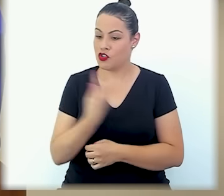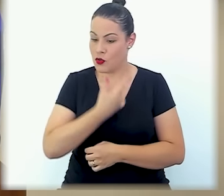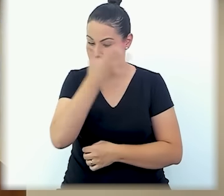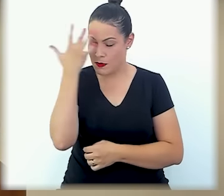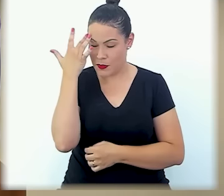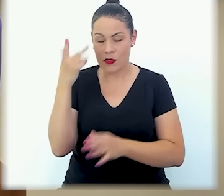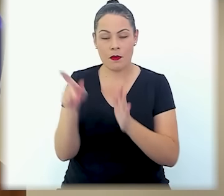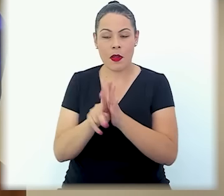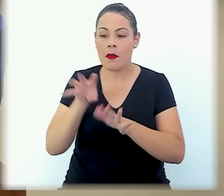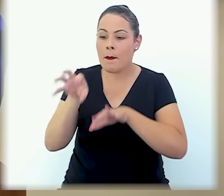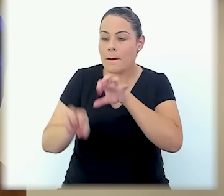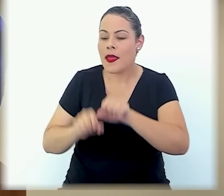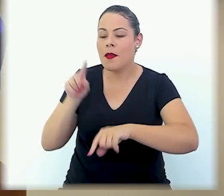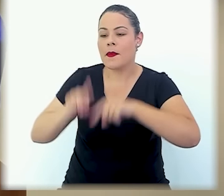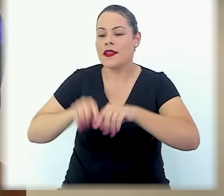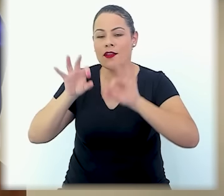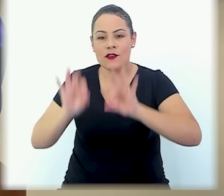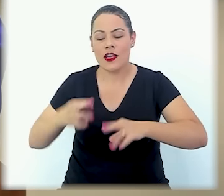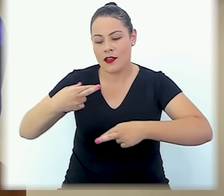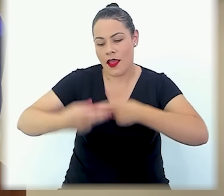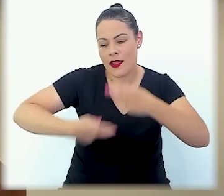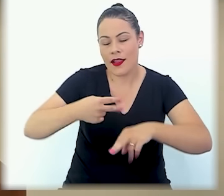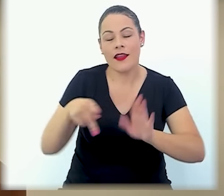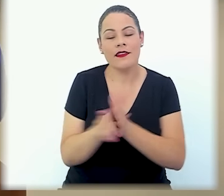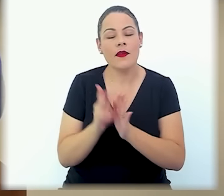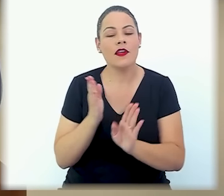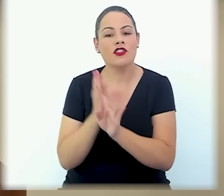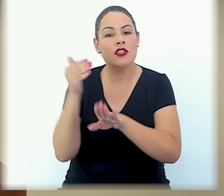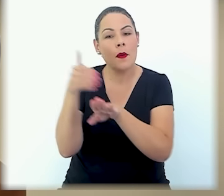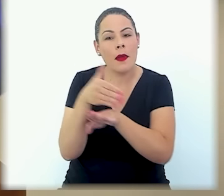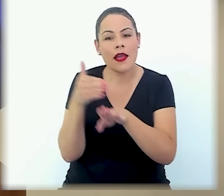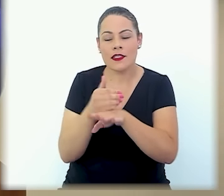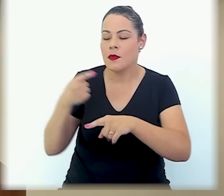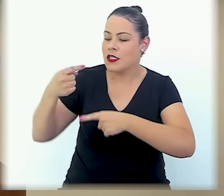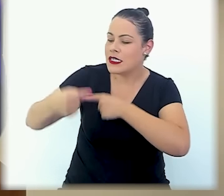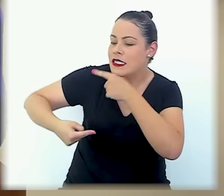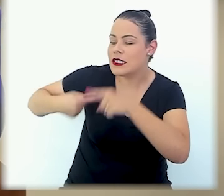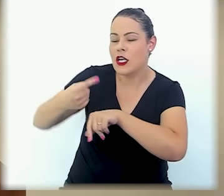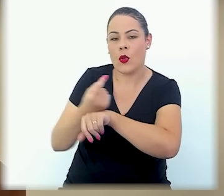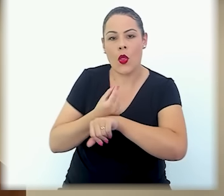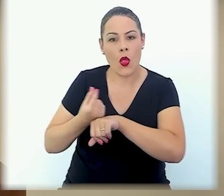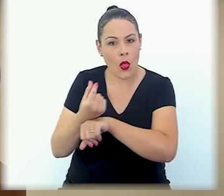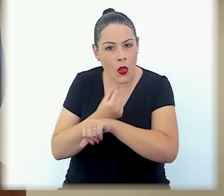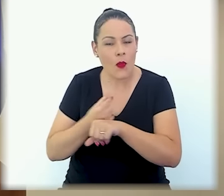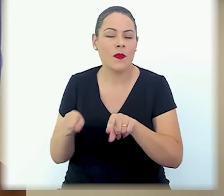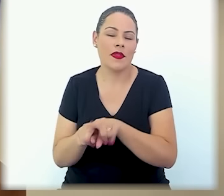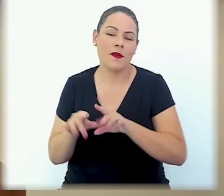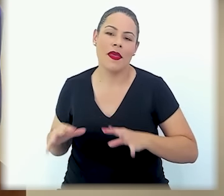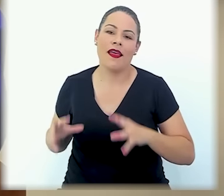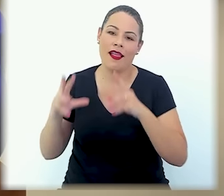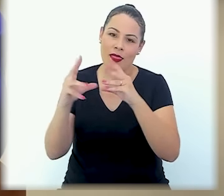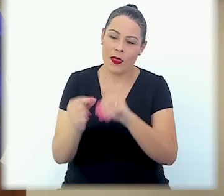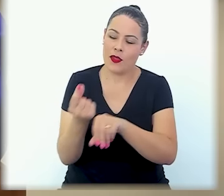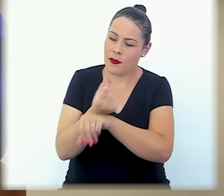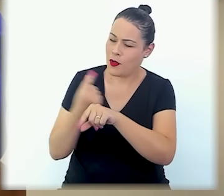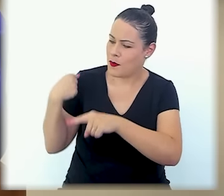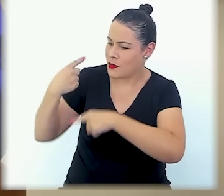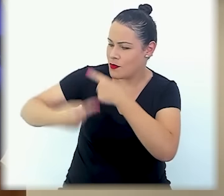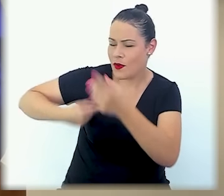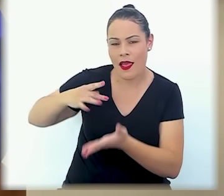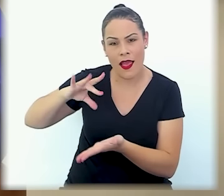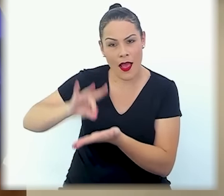catadores estarmos nessa circularidade, né? Nós fazemos parte, né, dessa circularidade, dessa economia, né,